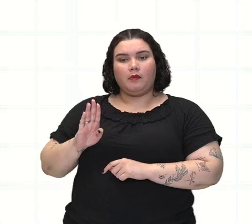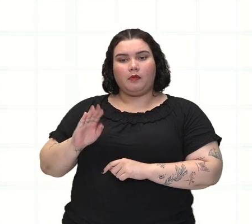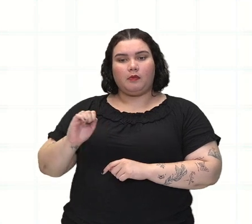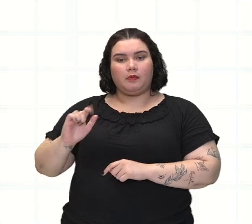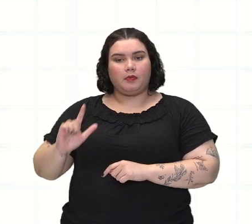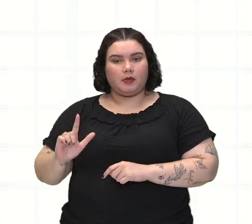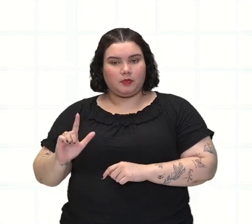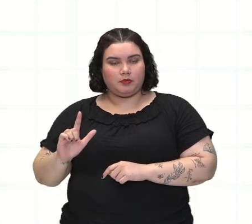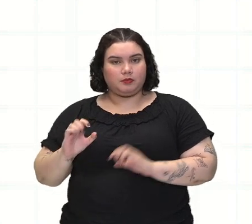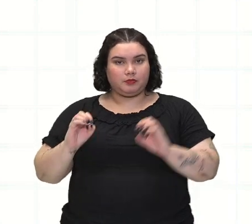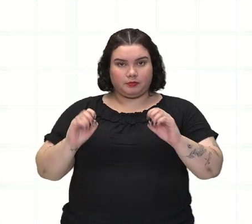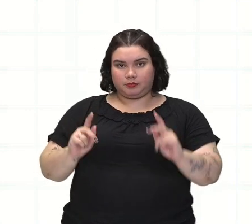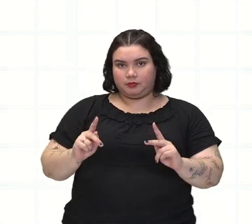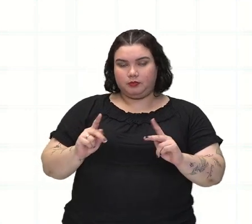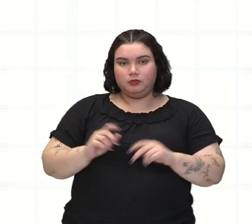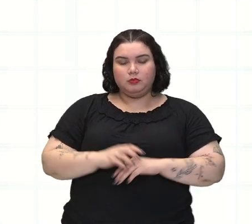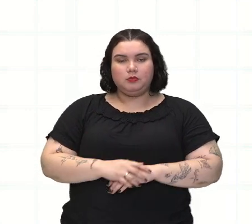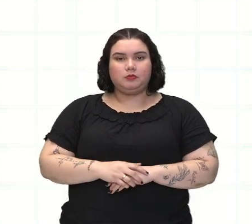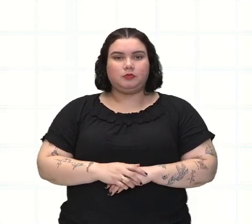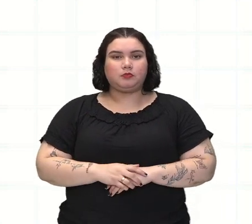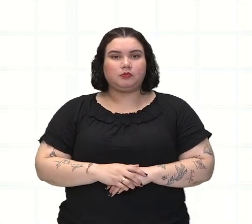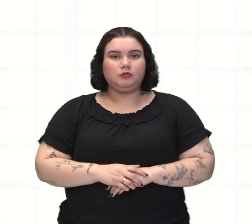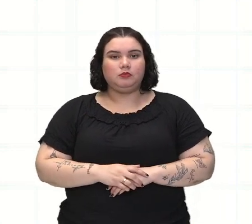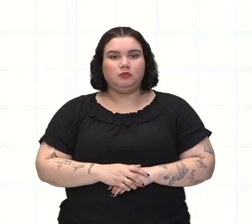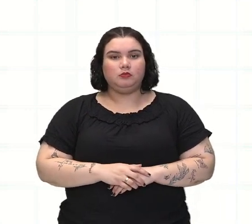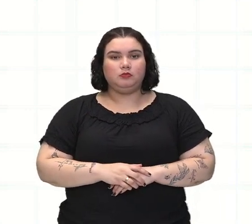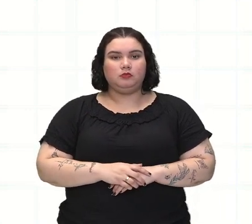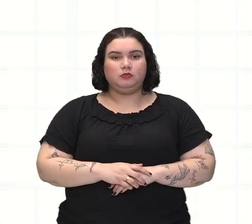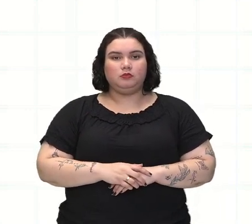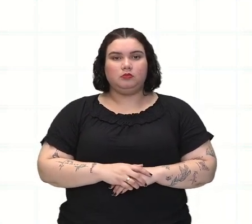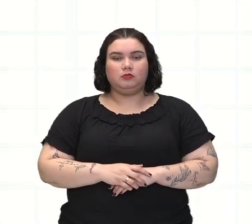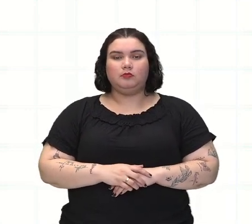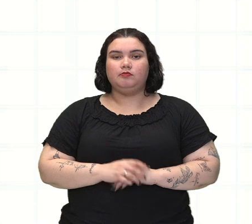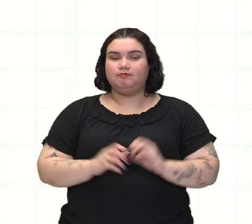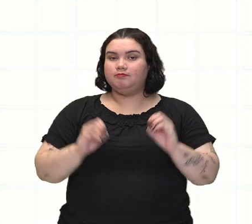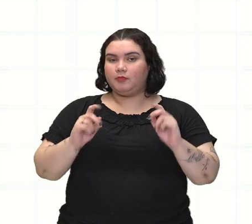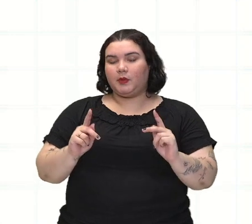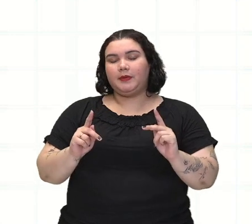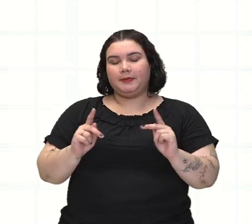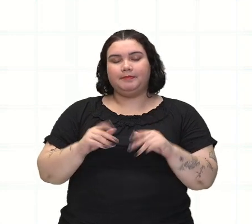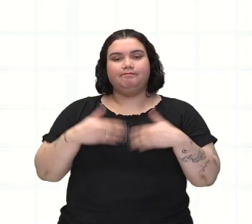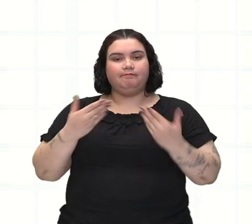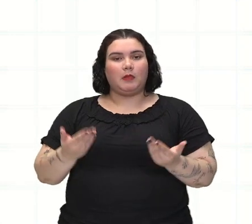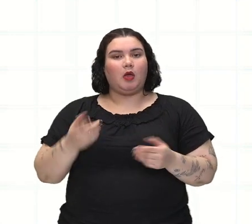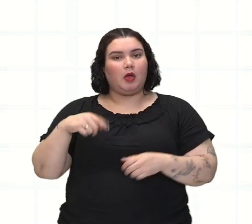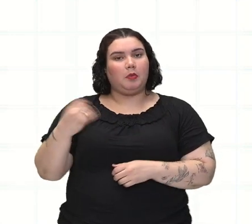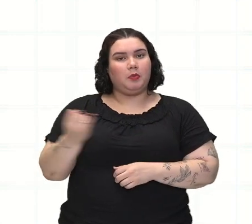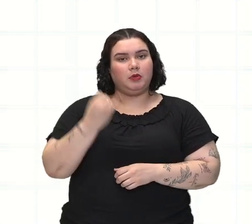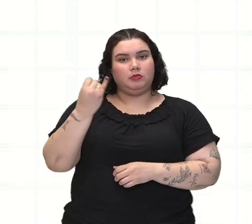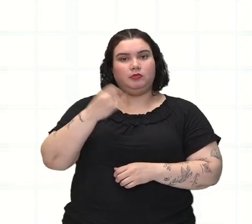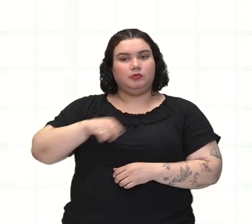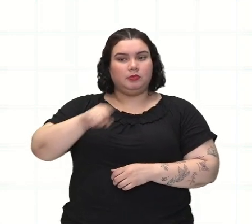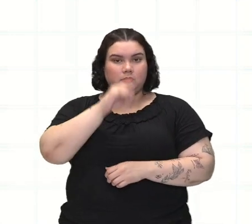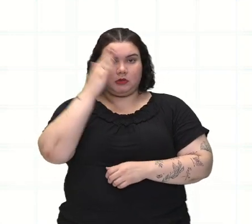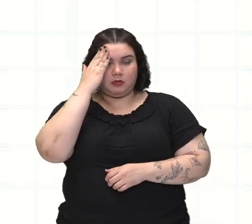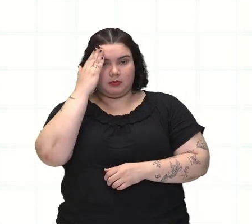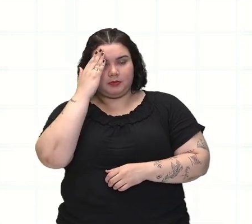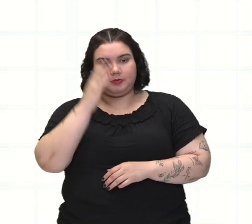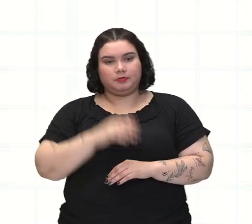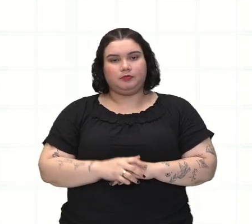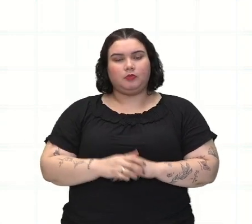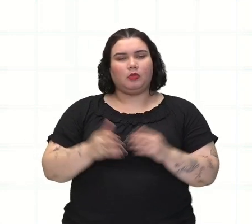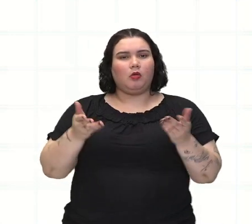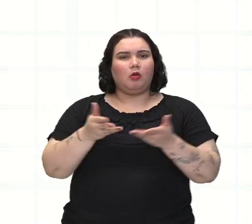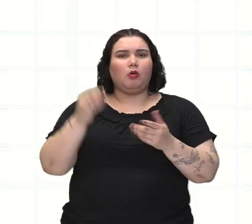verbal, certinho? Ok? Então, isso aqui é importante, tá? Nós vamos